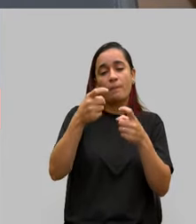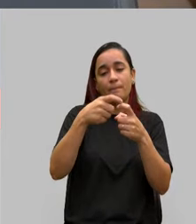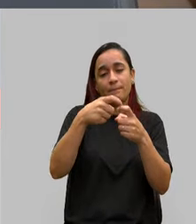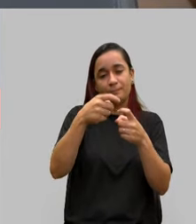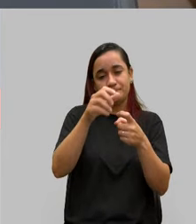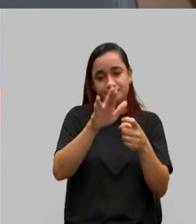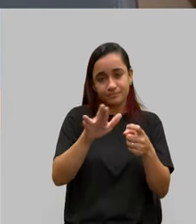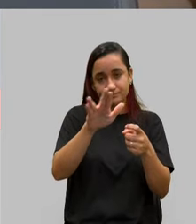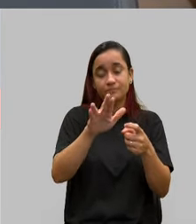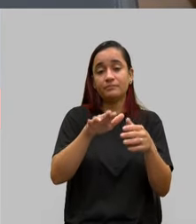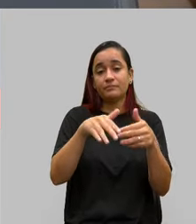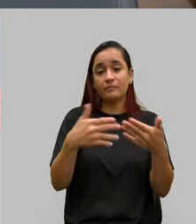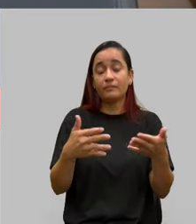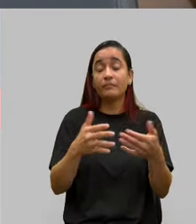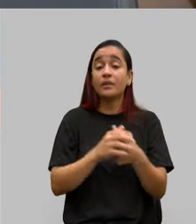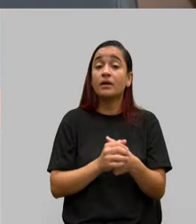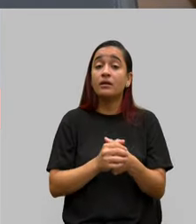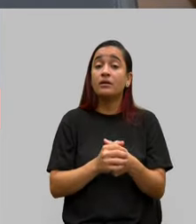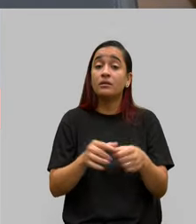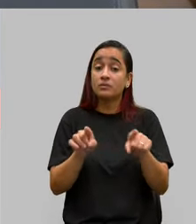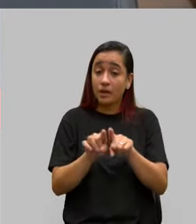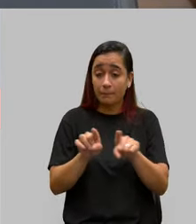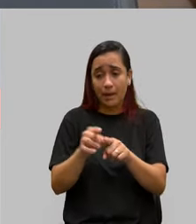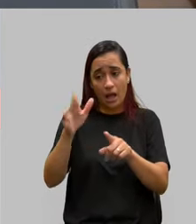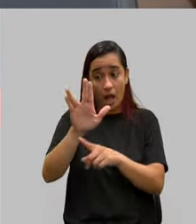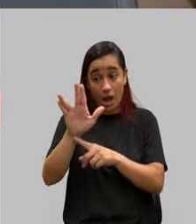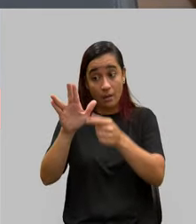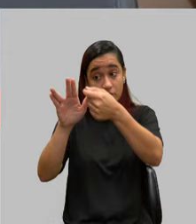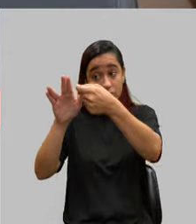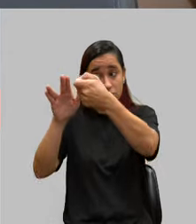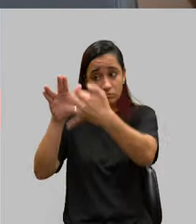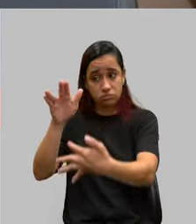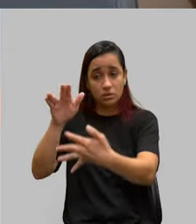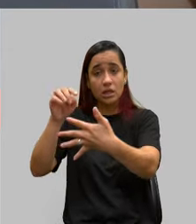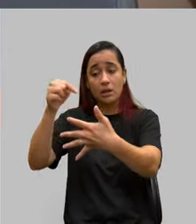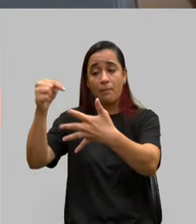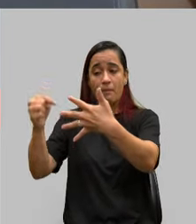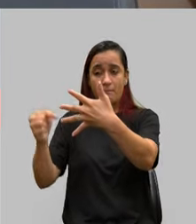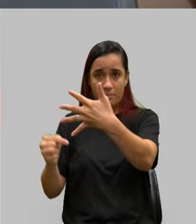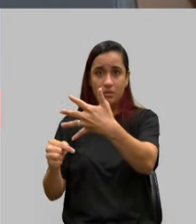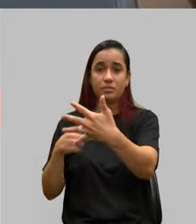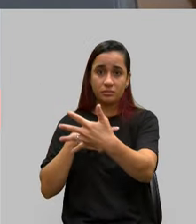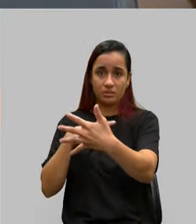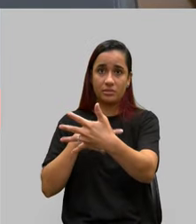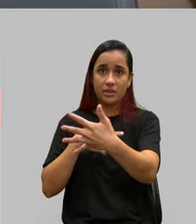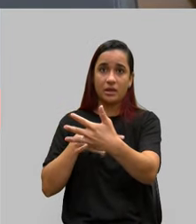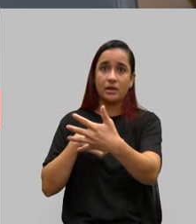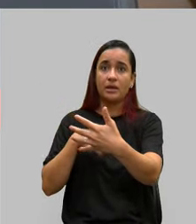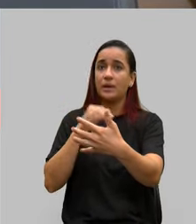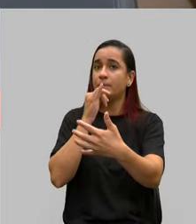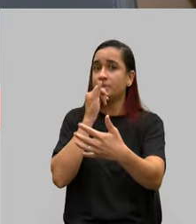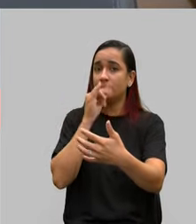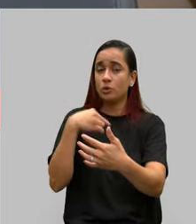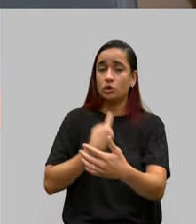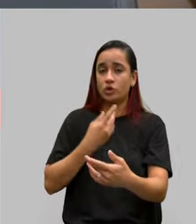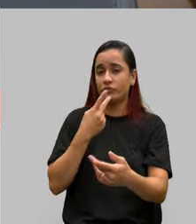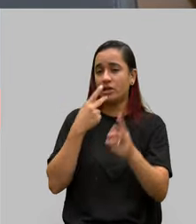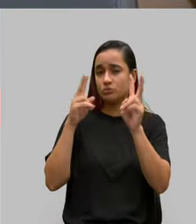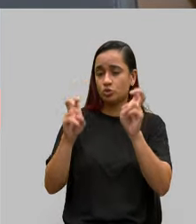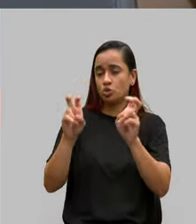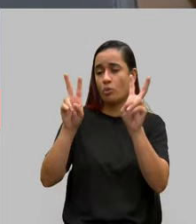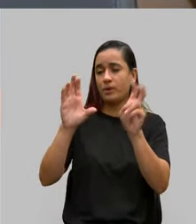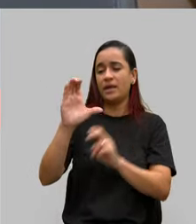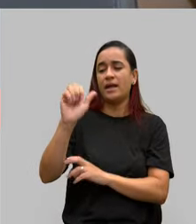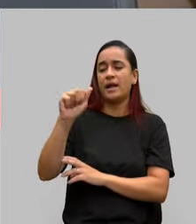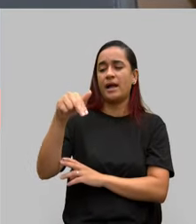cannabis e e dos seus derivados aqui de de eh estressamos o papel do cannabidiol mas existem